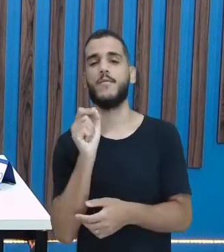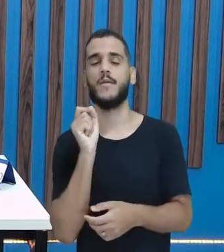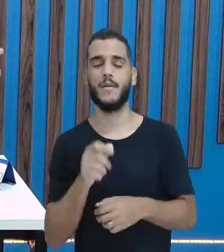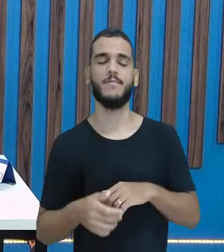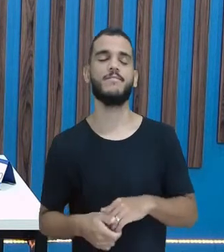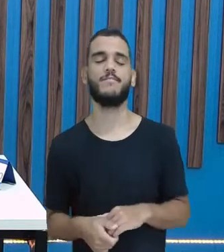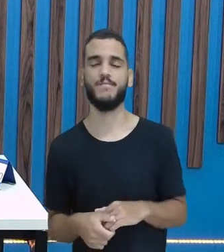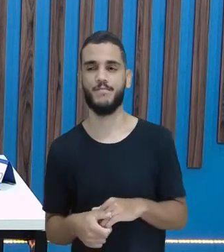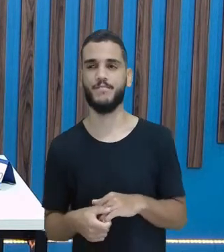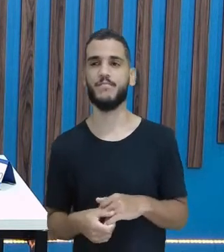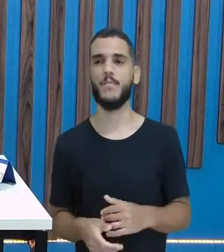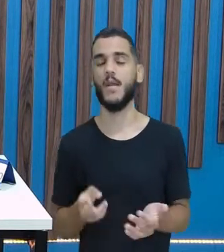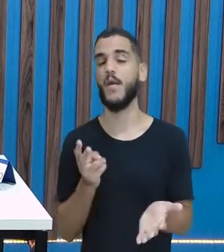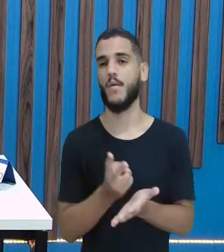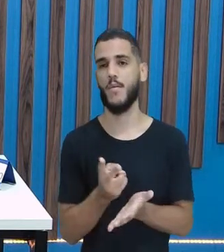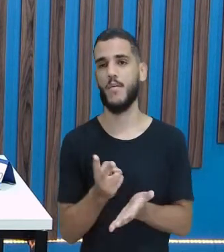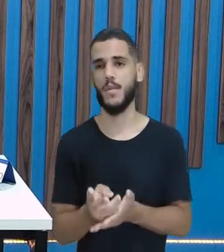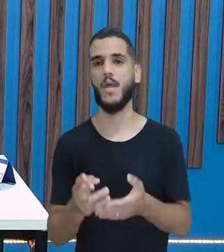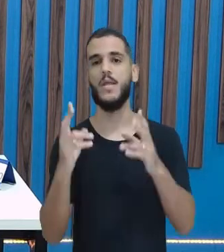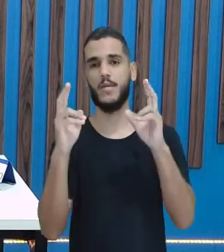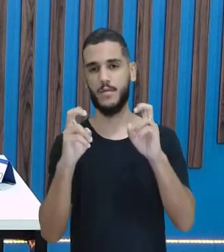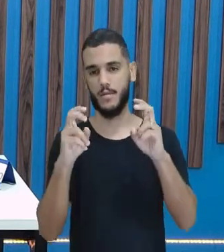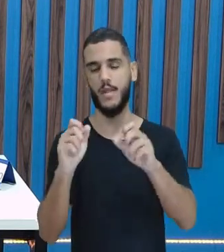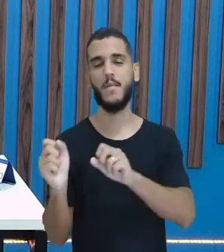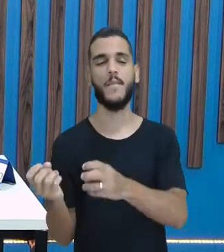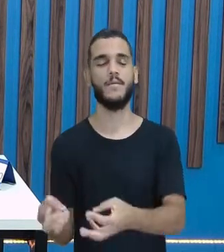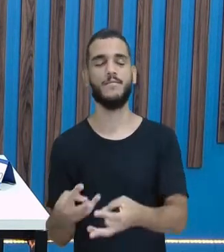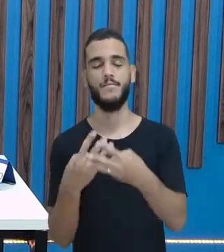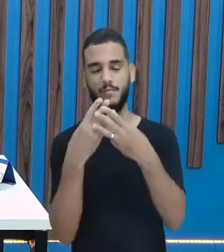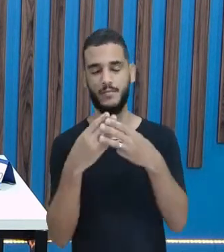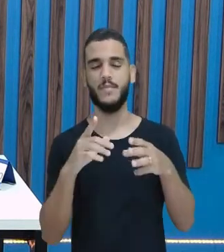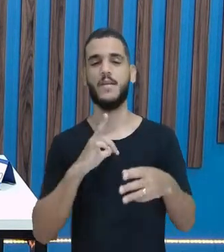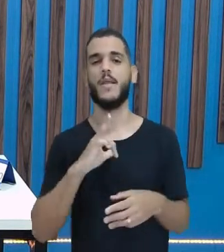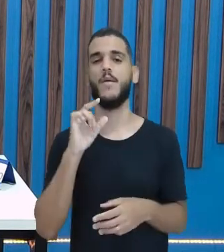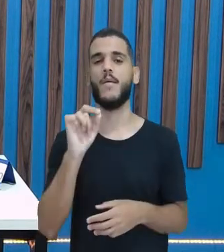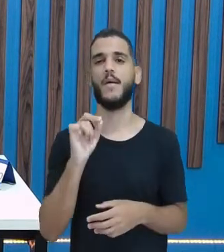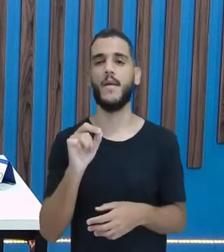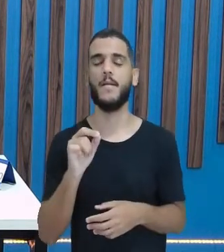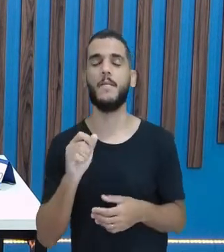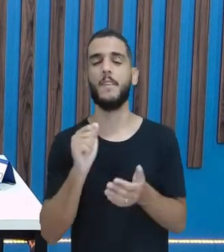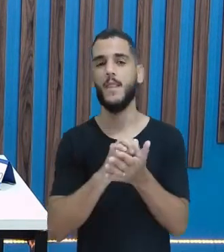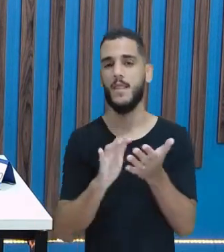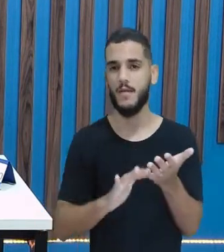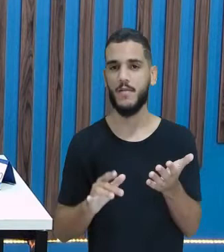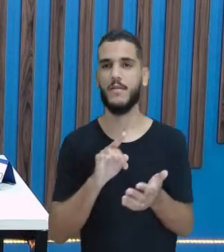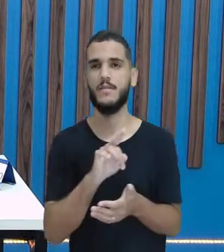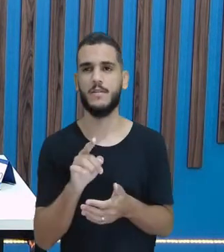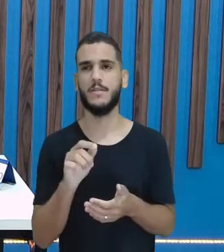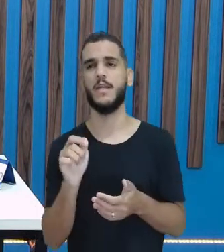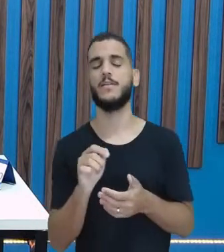valor. Mas dando continuidade aqui aos slides, vou trazer algumas atividades para vocês